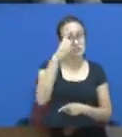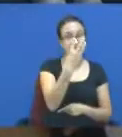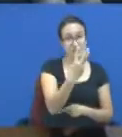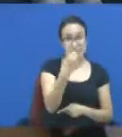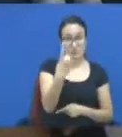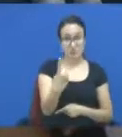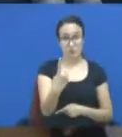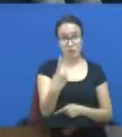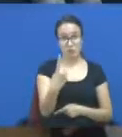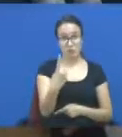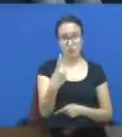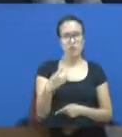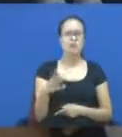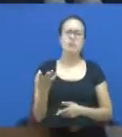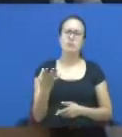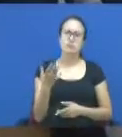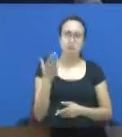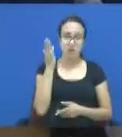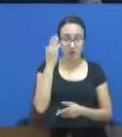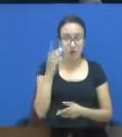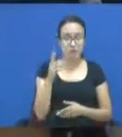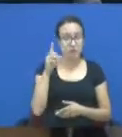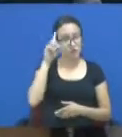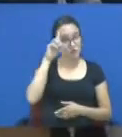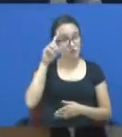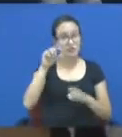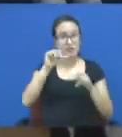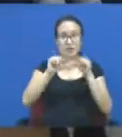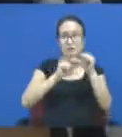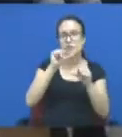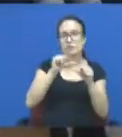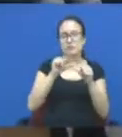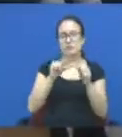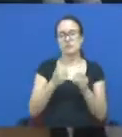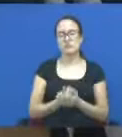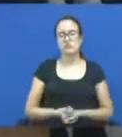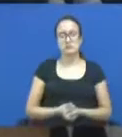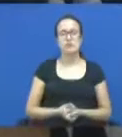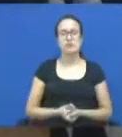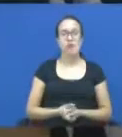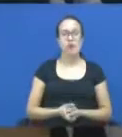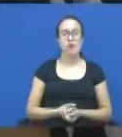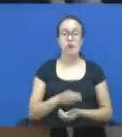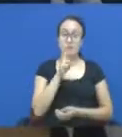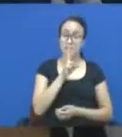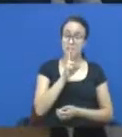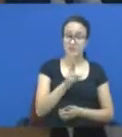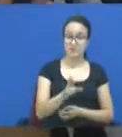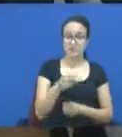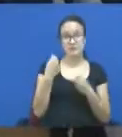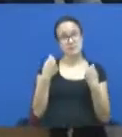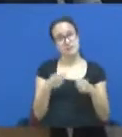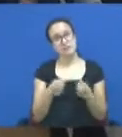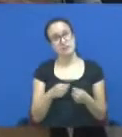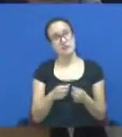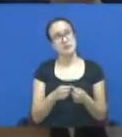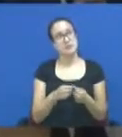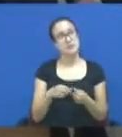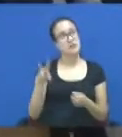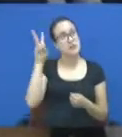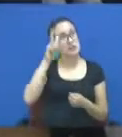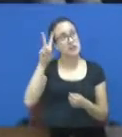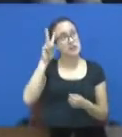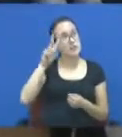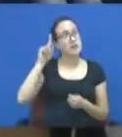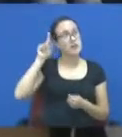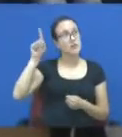da Reforma? Para respondermos essa pergunta, é preciso que nos contextualizemos com o que ensinava ou que se